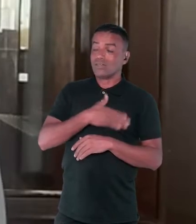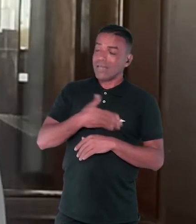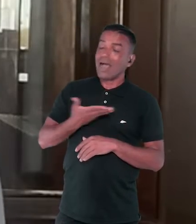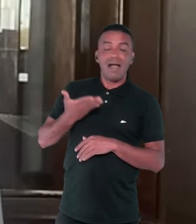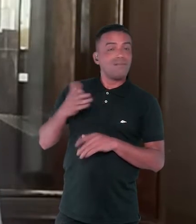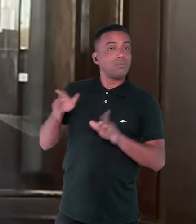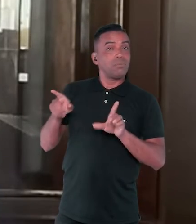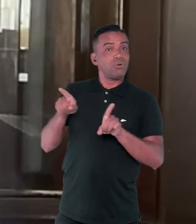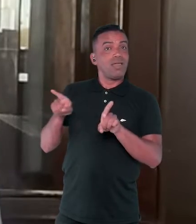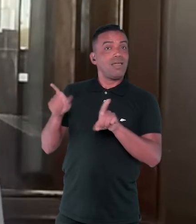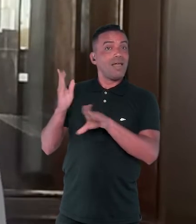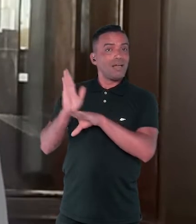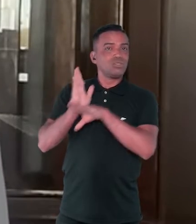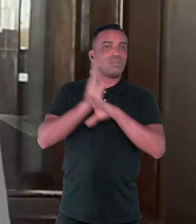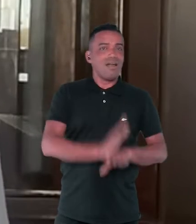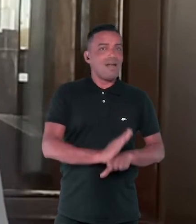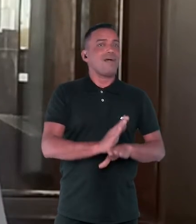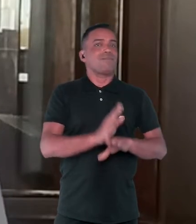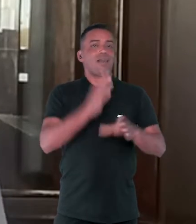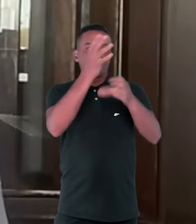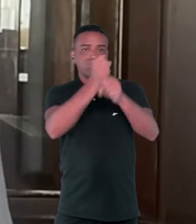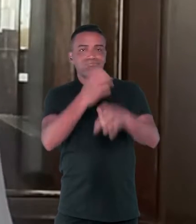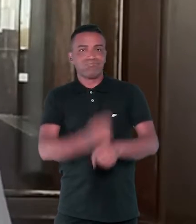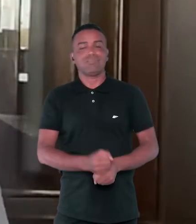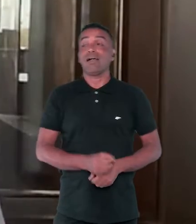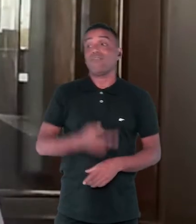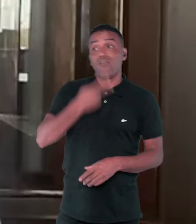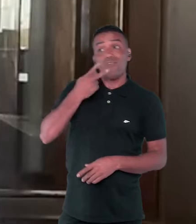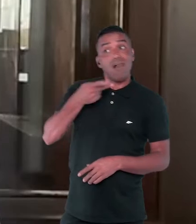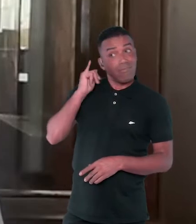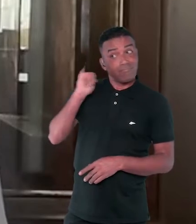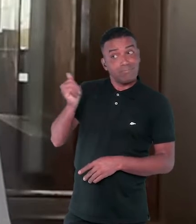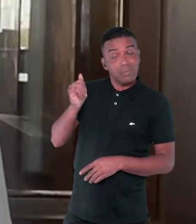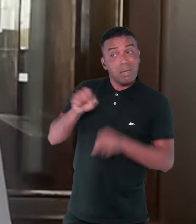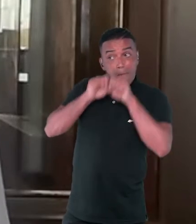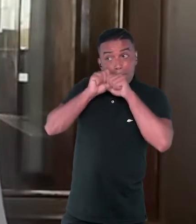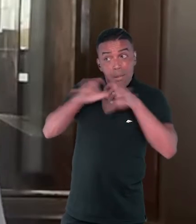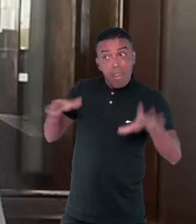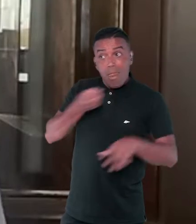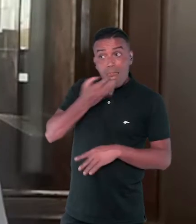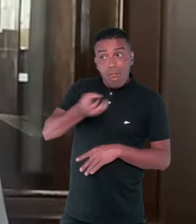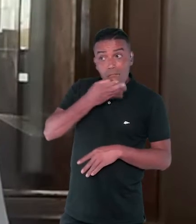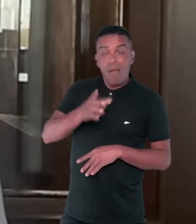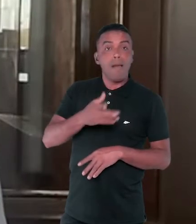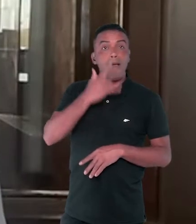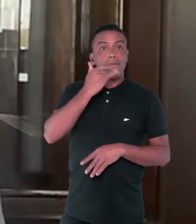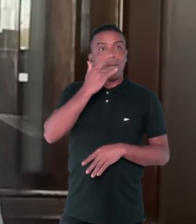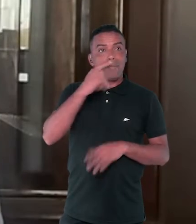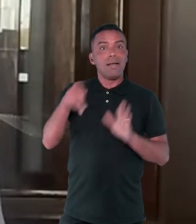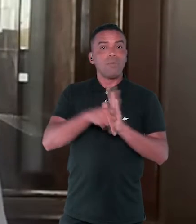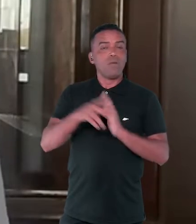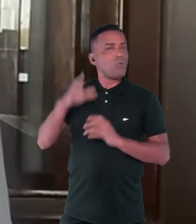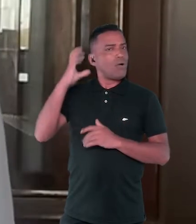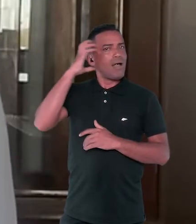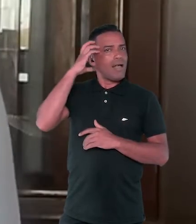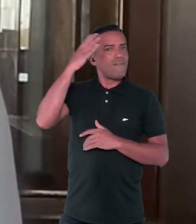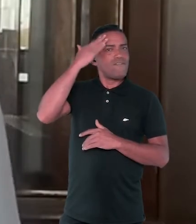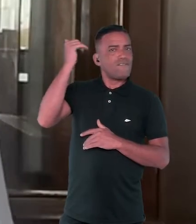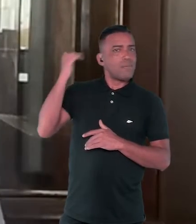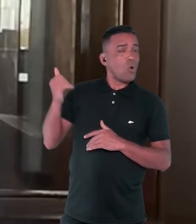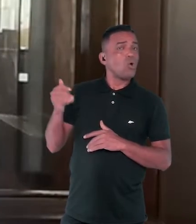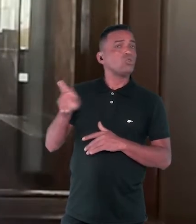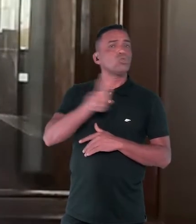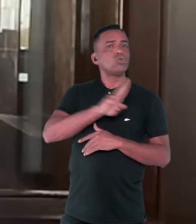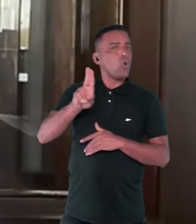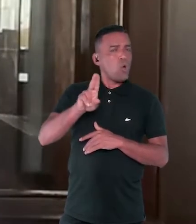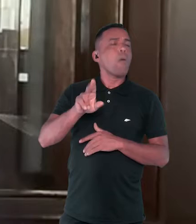porque eu ajudava muito a fechar o caixa dela e tal. Ela falou assim: olha, eu vou te contar uma coisa, não espalha não. Meu pai é um radialista famoso, fulano de